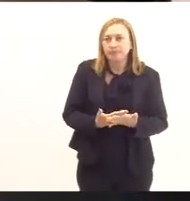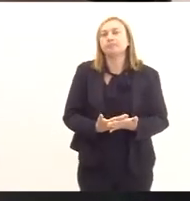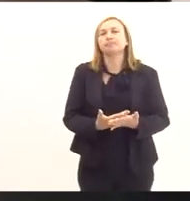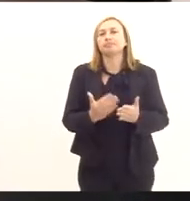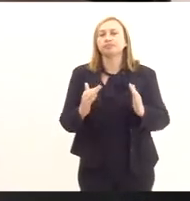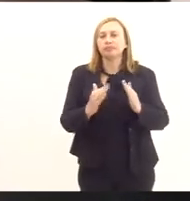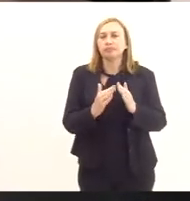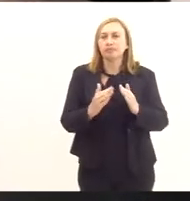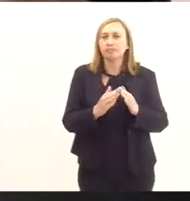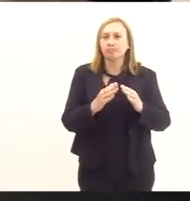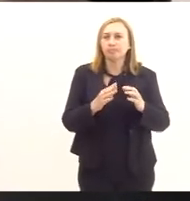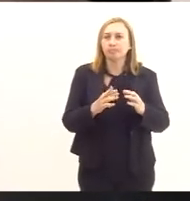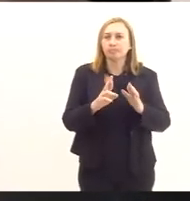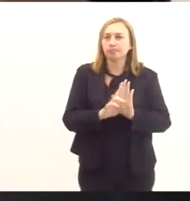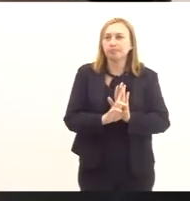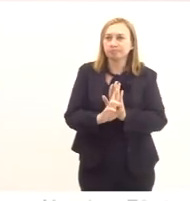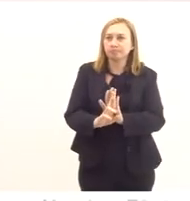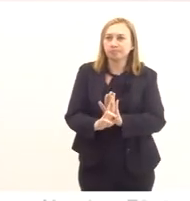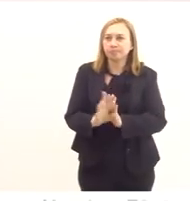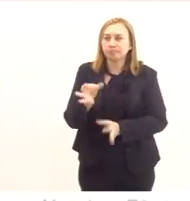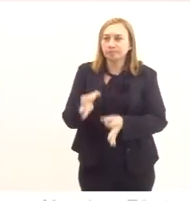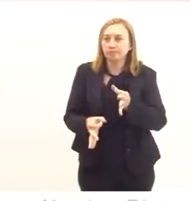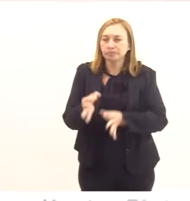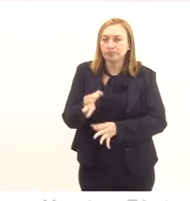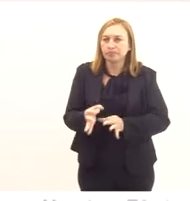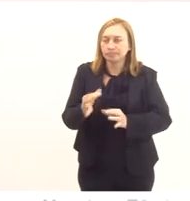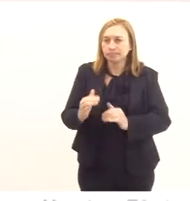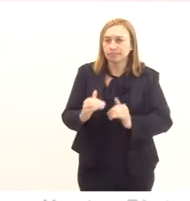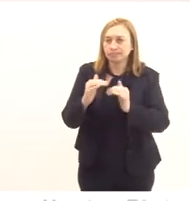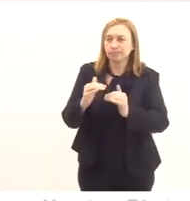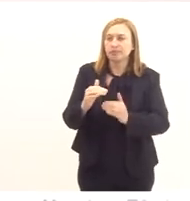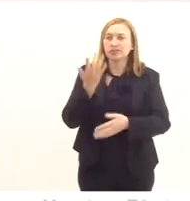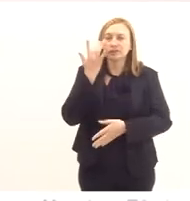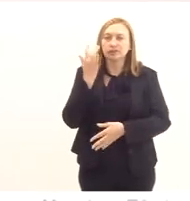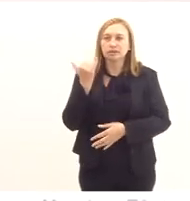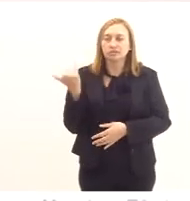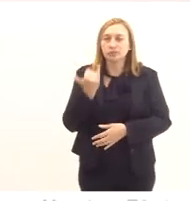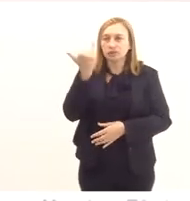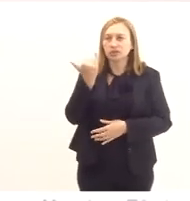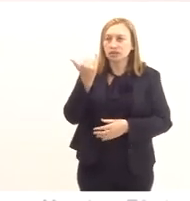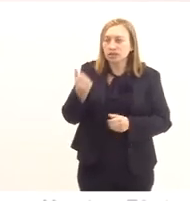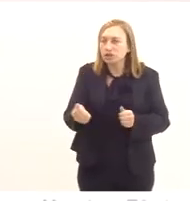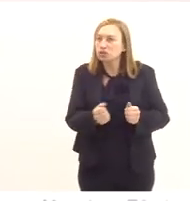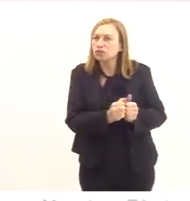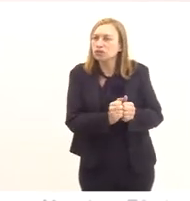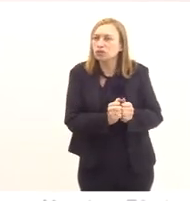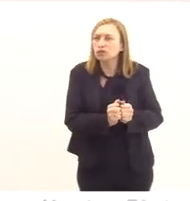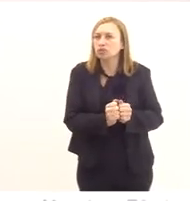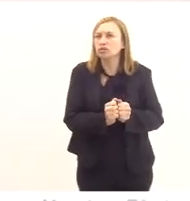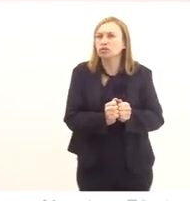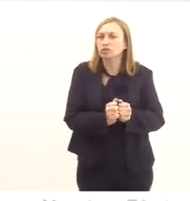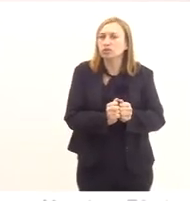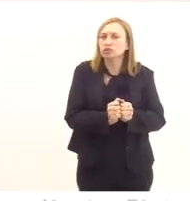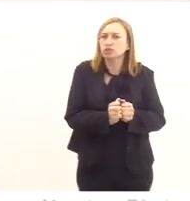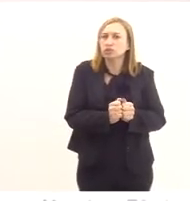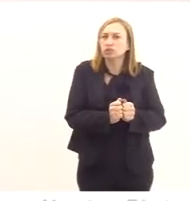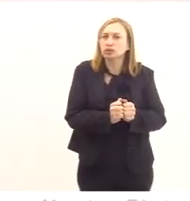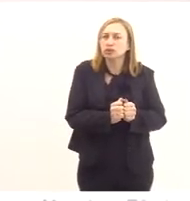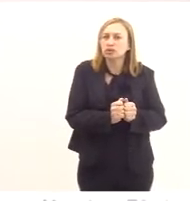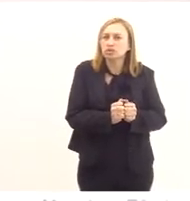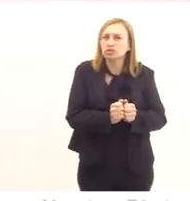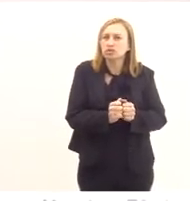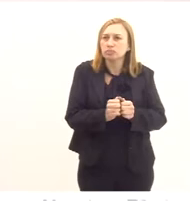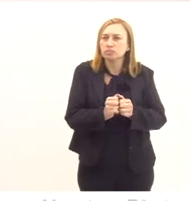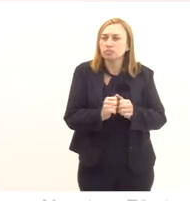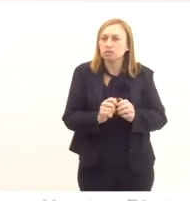representação do tribunal a que é e acho que seria interessante eles participaram ativamente das do sato's na dessa